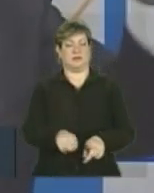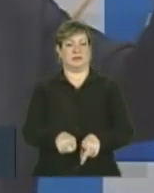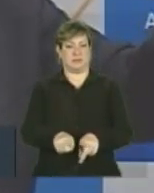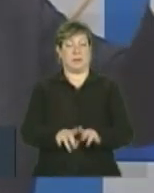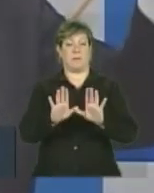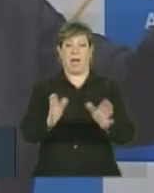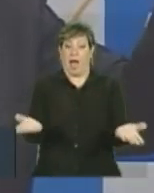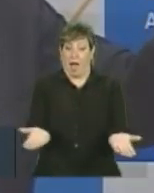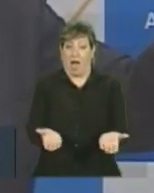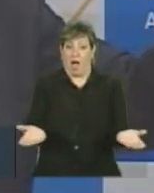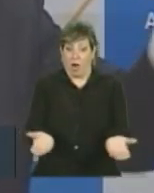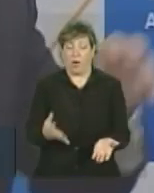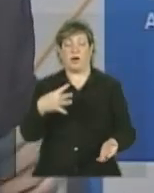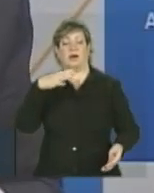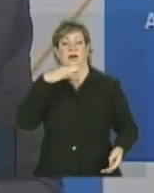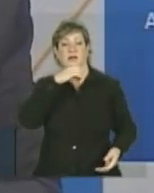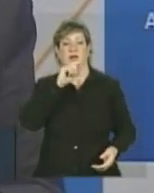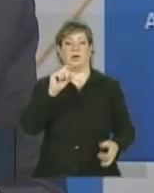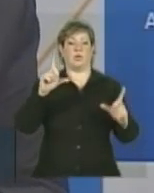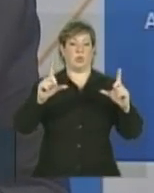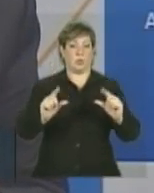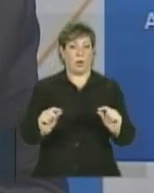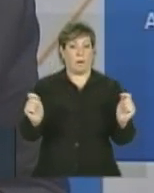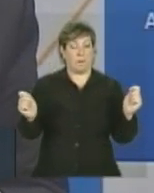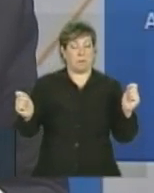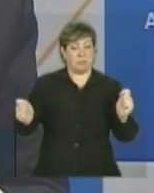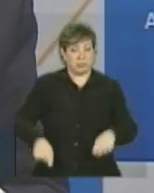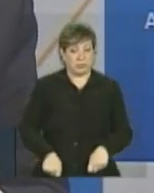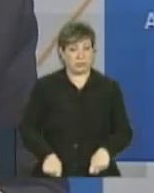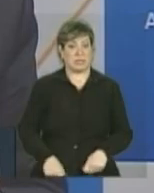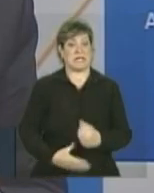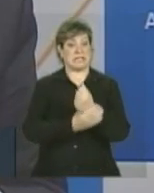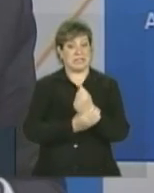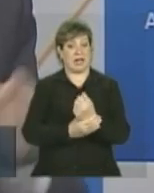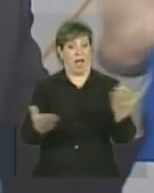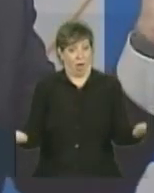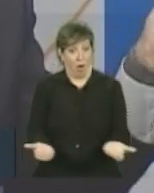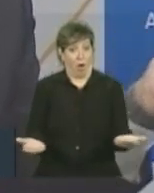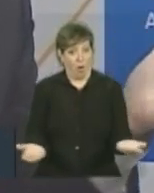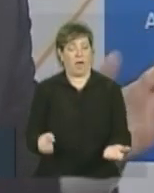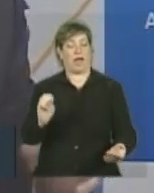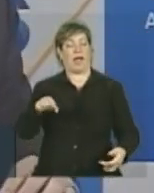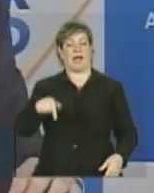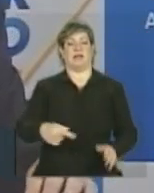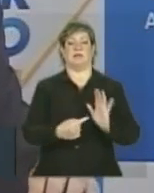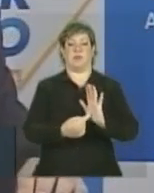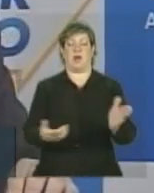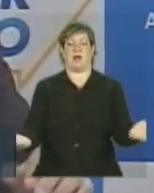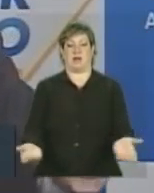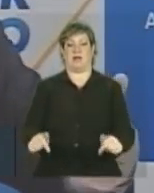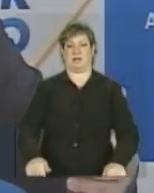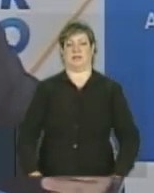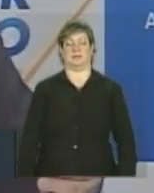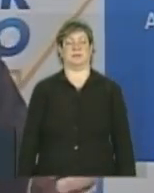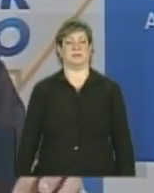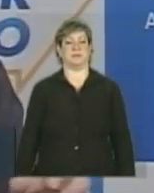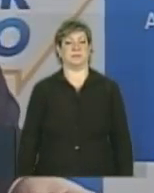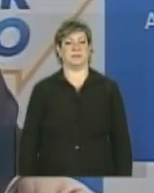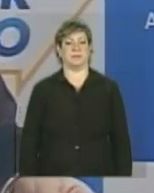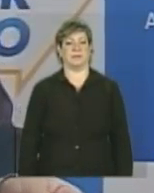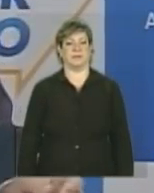por enquanto, nós achamos que a redução possível e segura nesse momento é essa que nós estamos apresentando aqui.